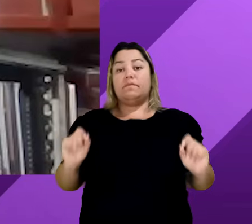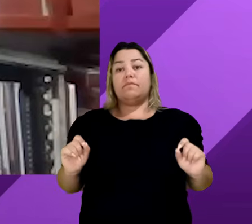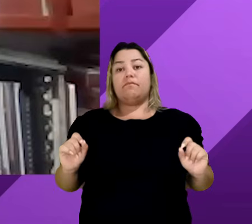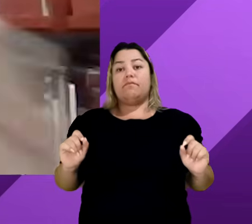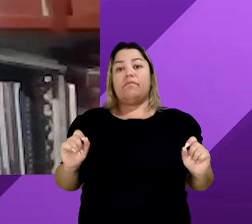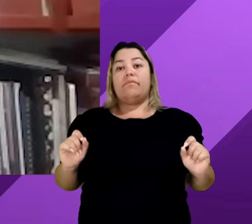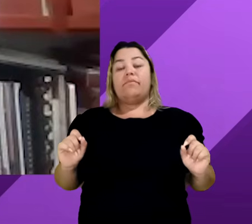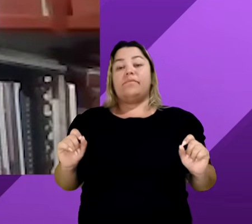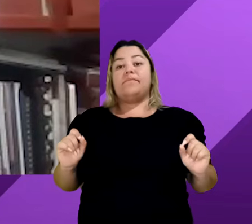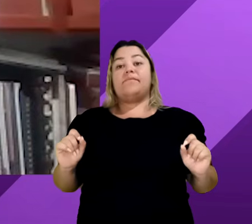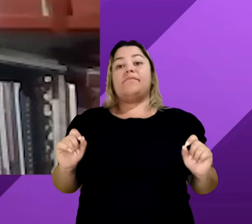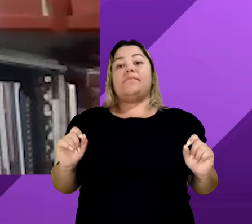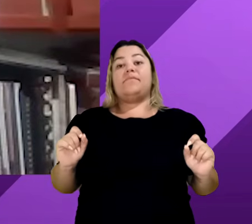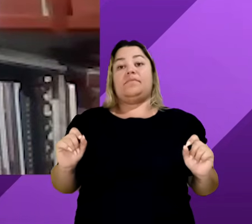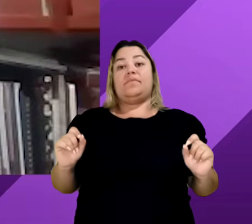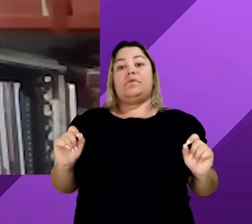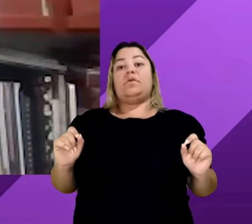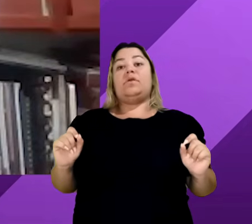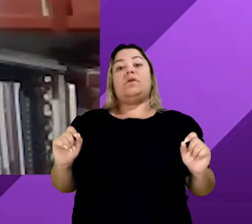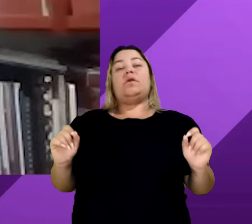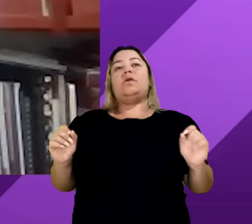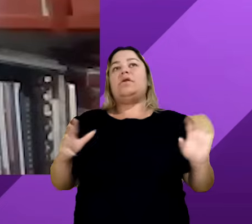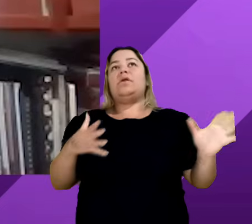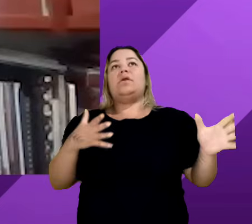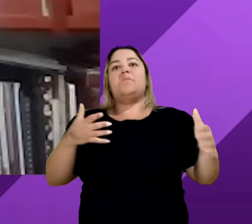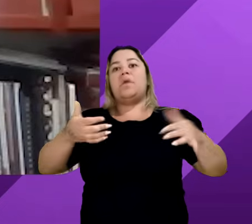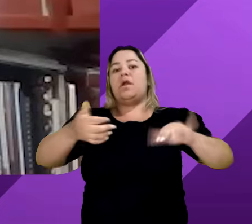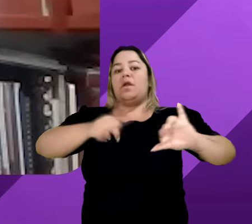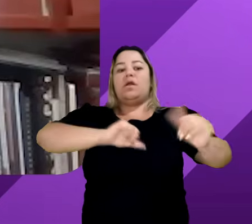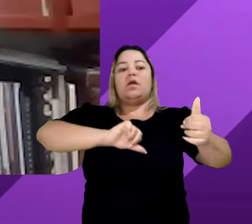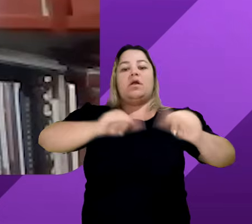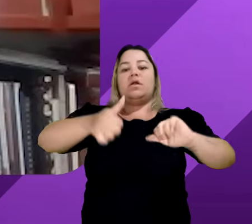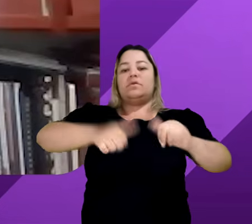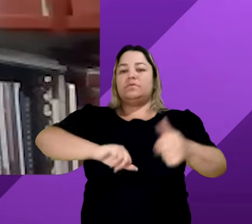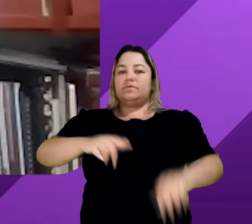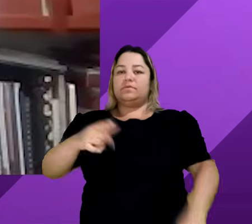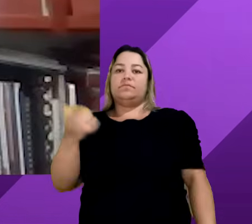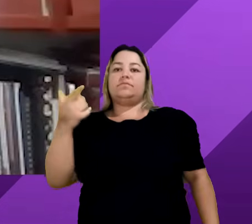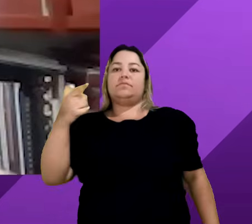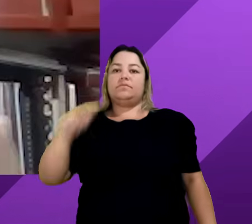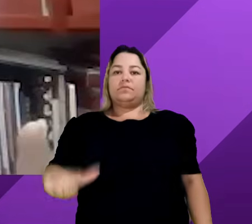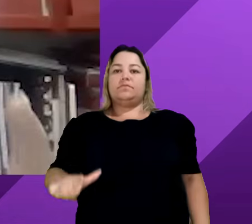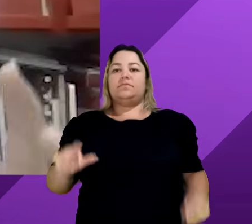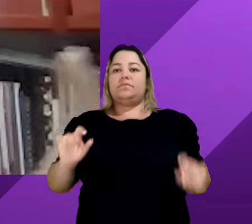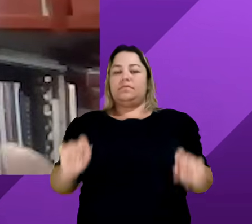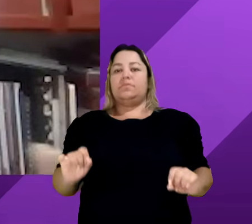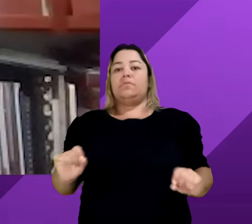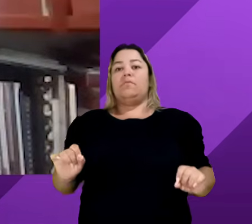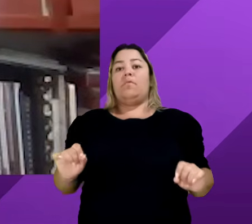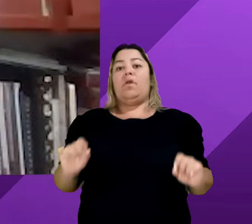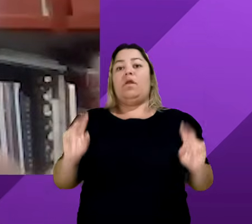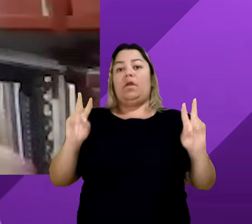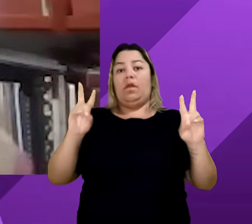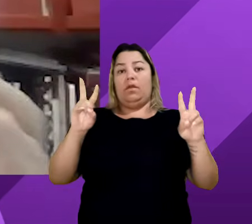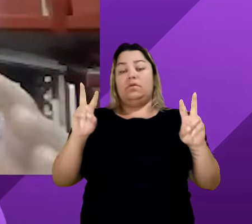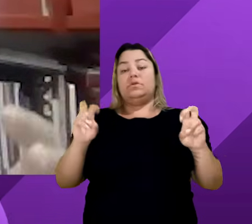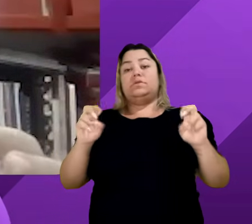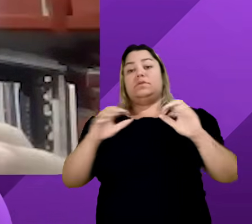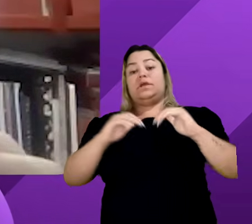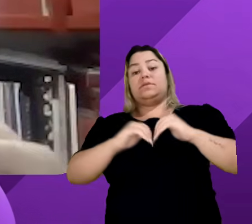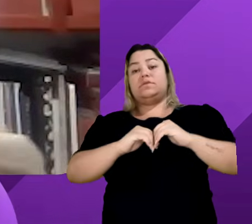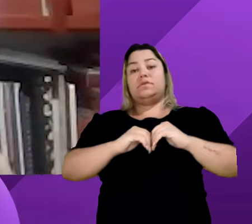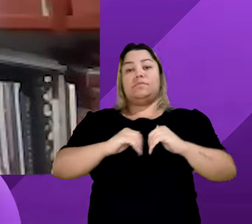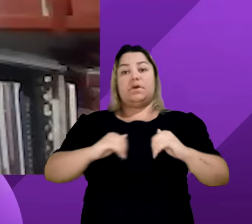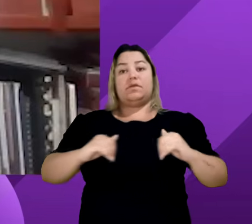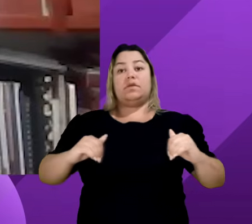Passa por um funil. Aí nós vamos cair numa outra questão, que é esse conceito, né, da separação dos